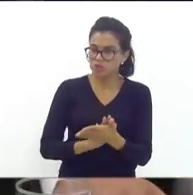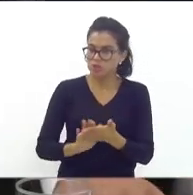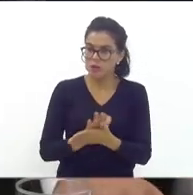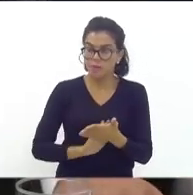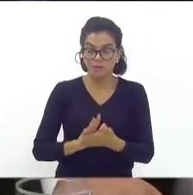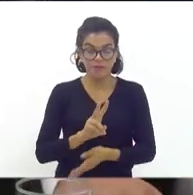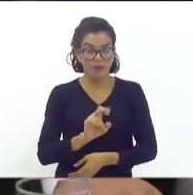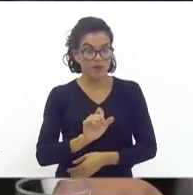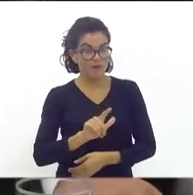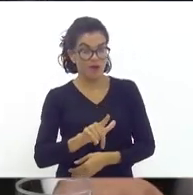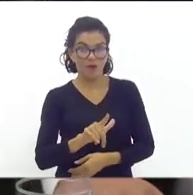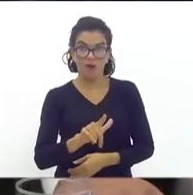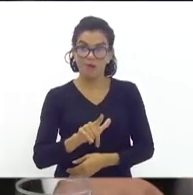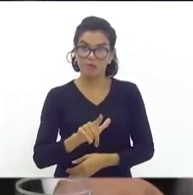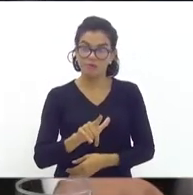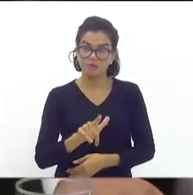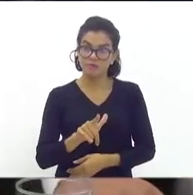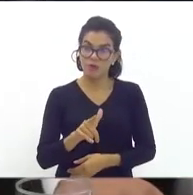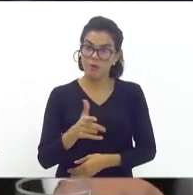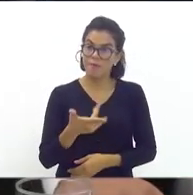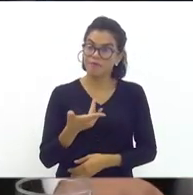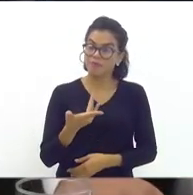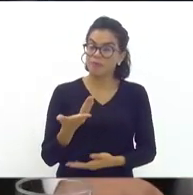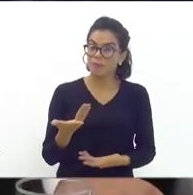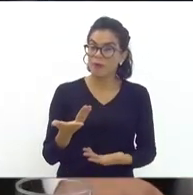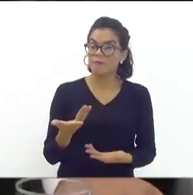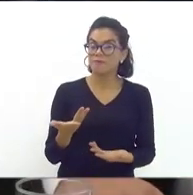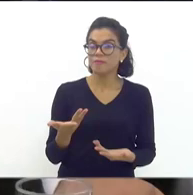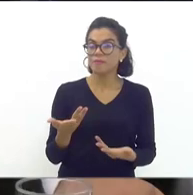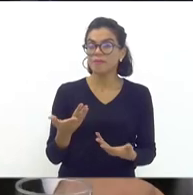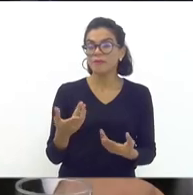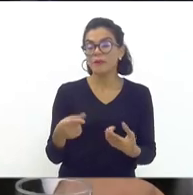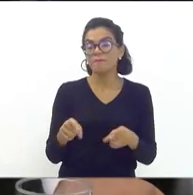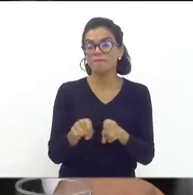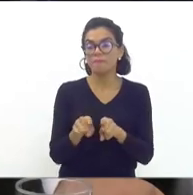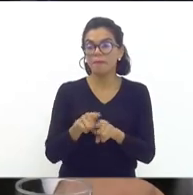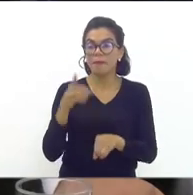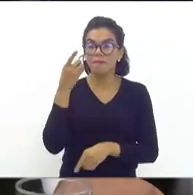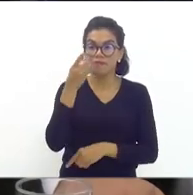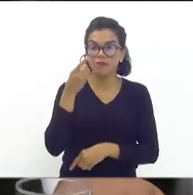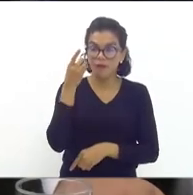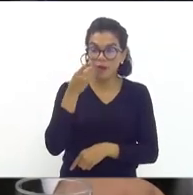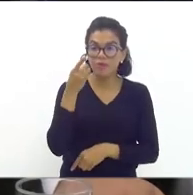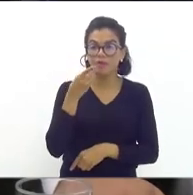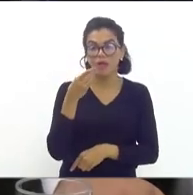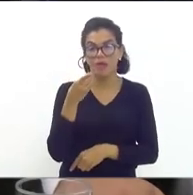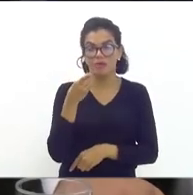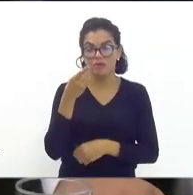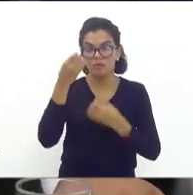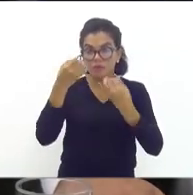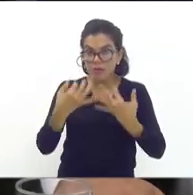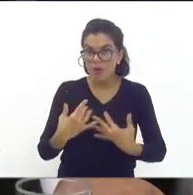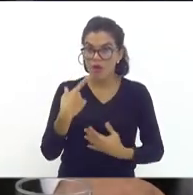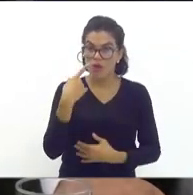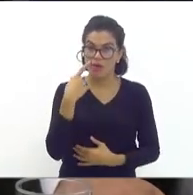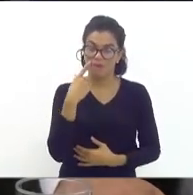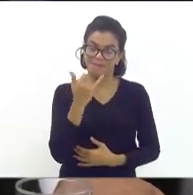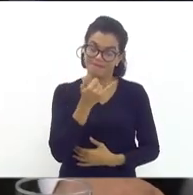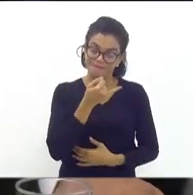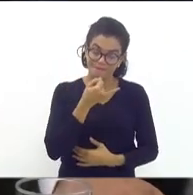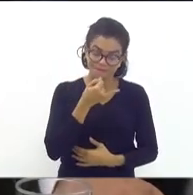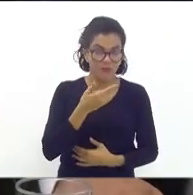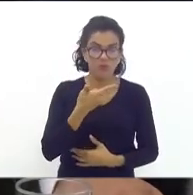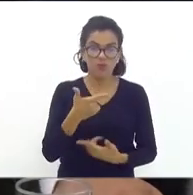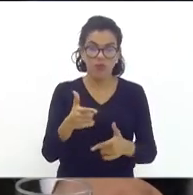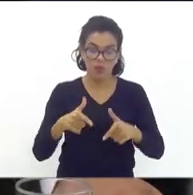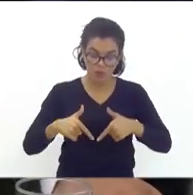deputado Valdo Ceasa chama atenção sobre isso embora o deputado diga Olha eu acho que infelizmente não tem o que